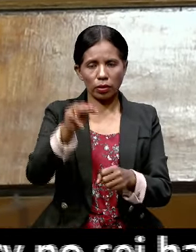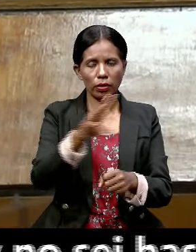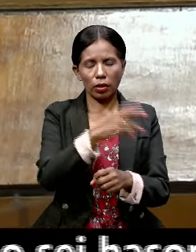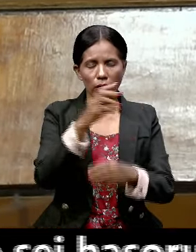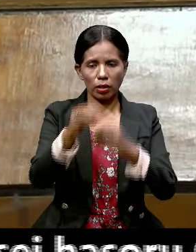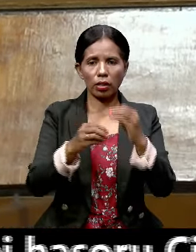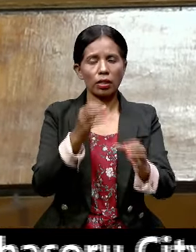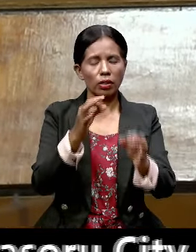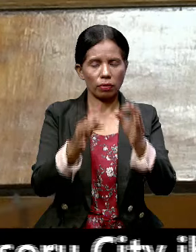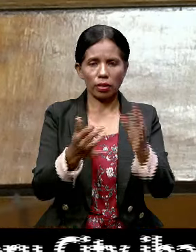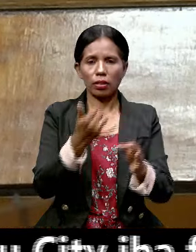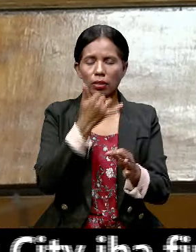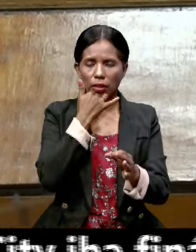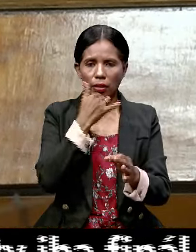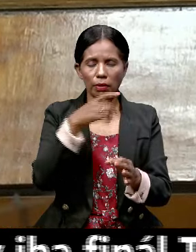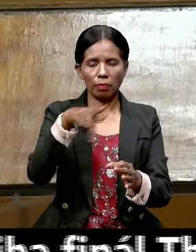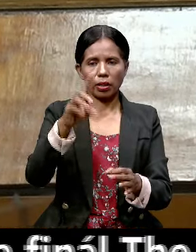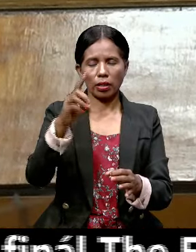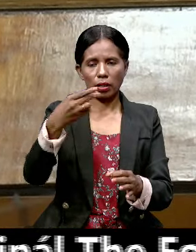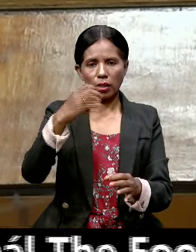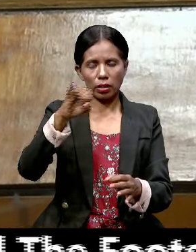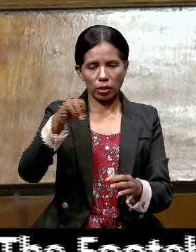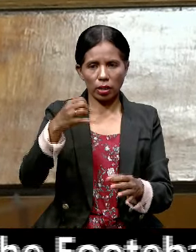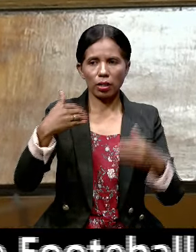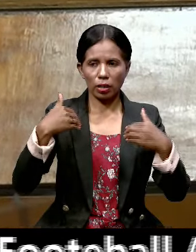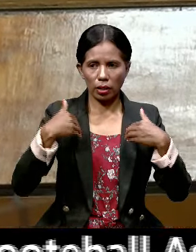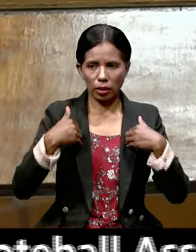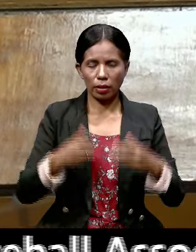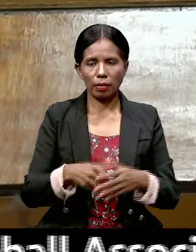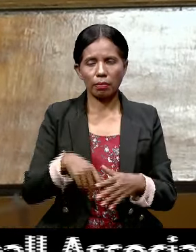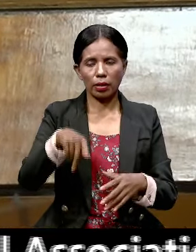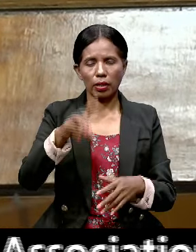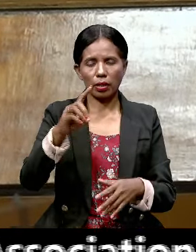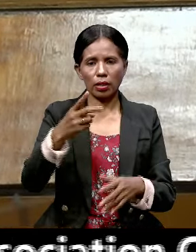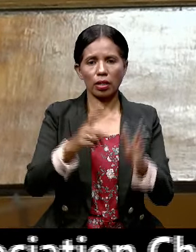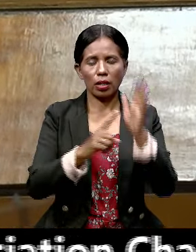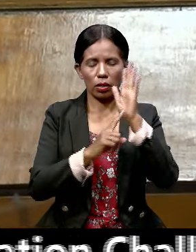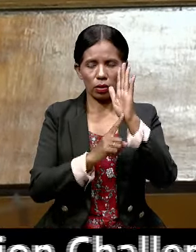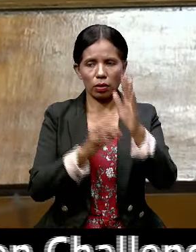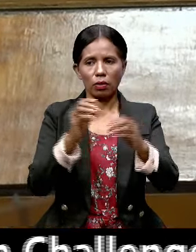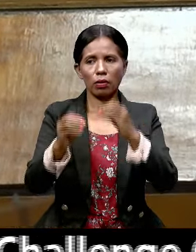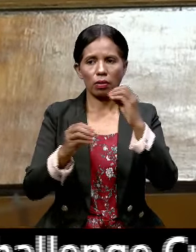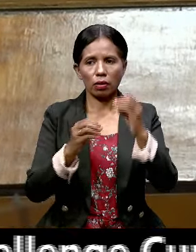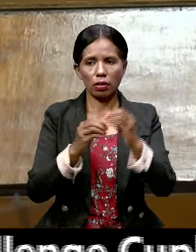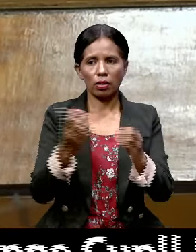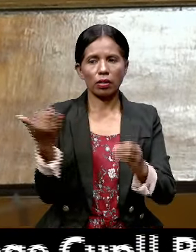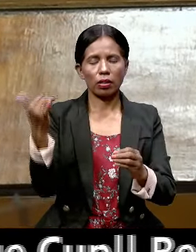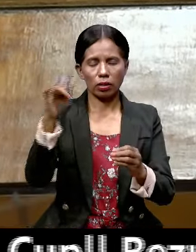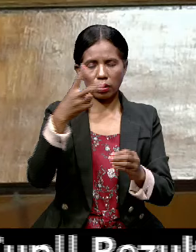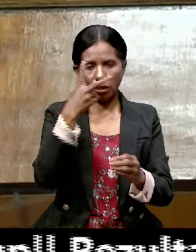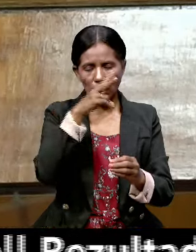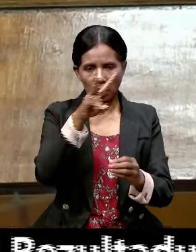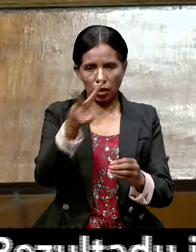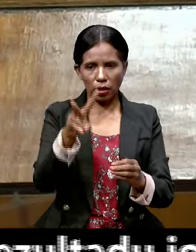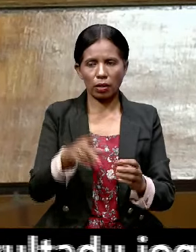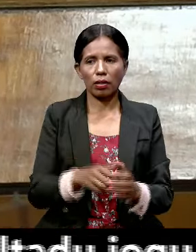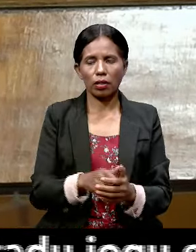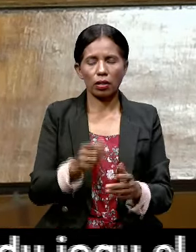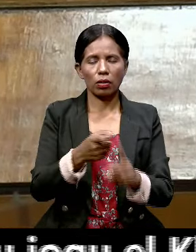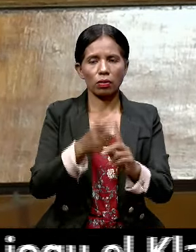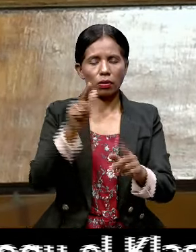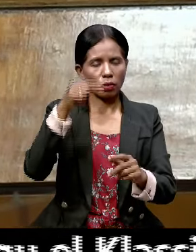se carixala, provedor de drumas ia. E provedor pronunciona desde ninia sirenia acompanhamento. Posição governo